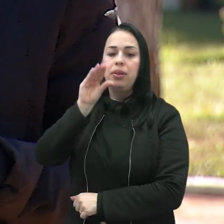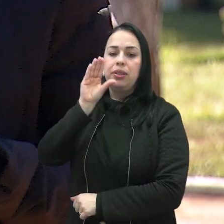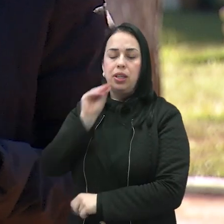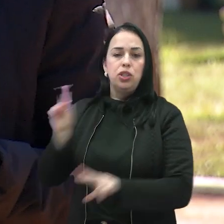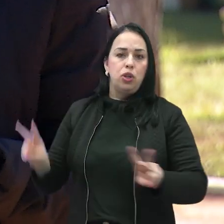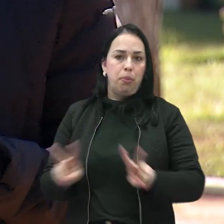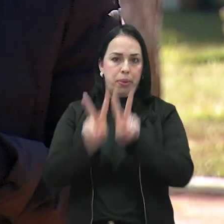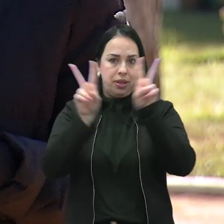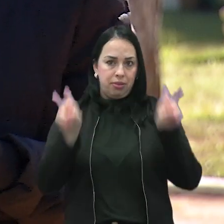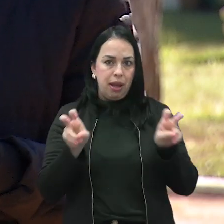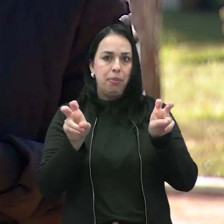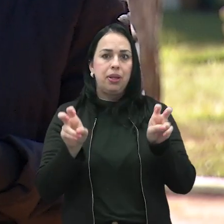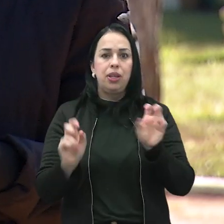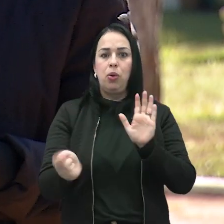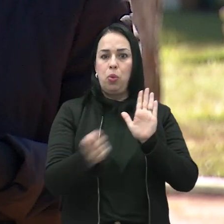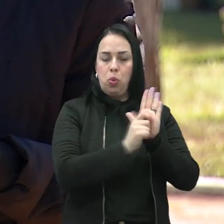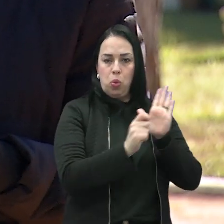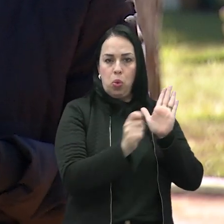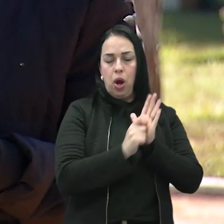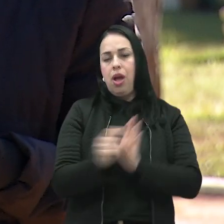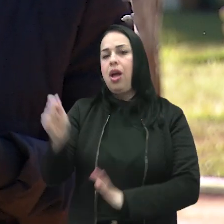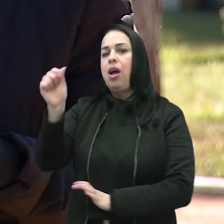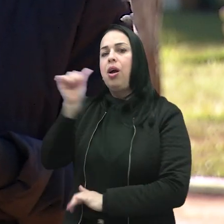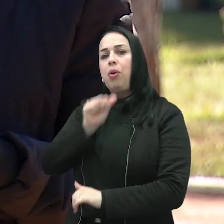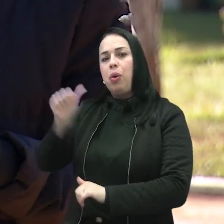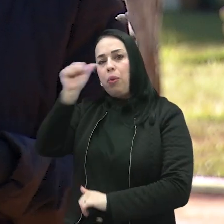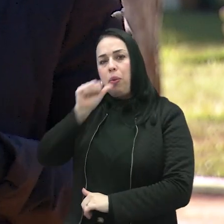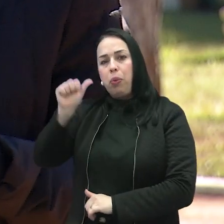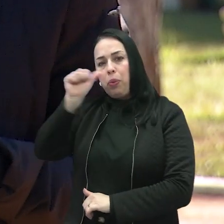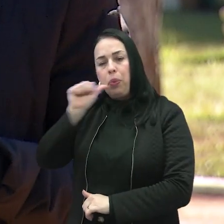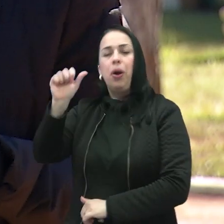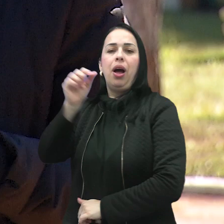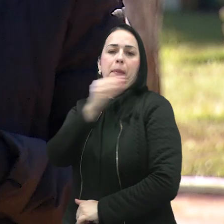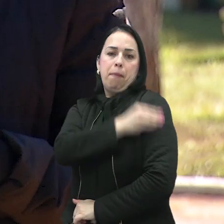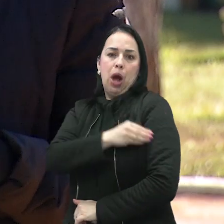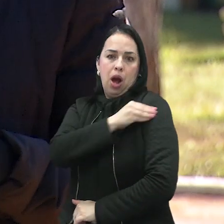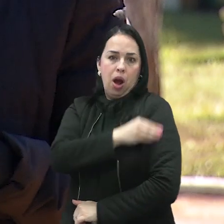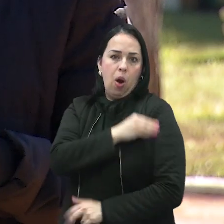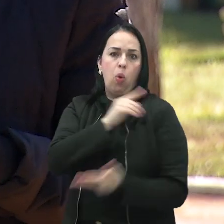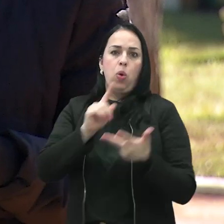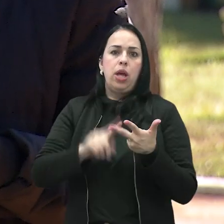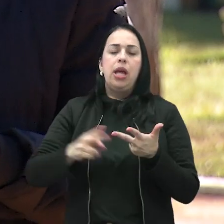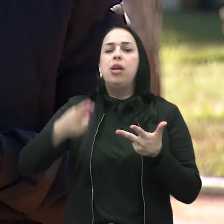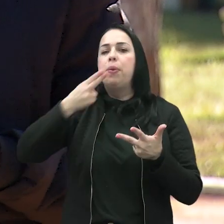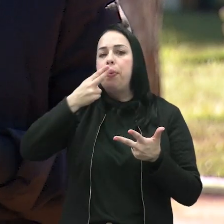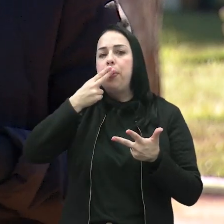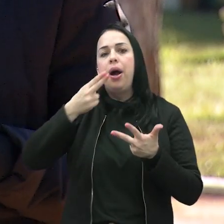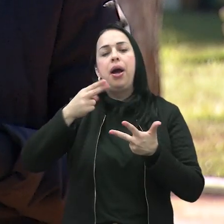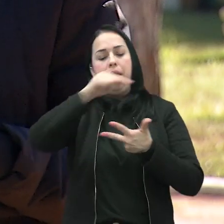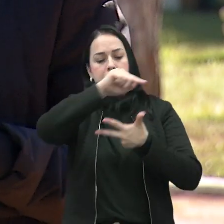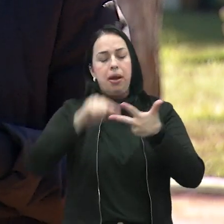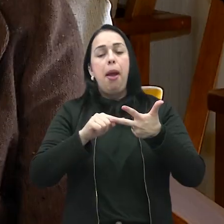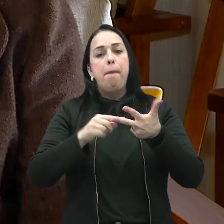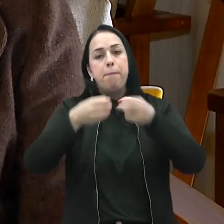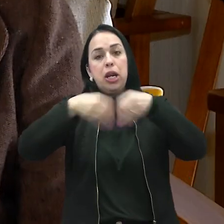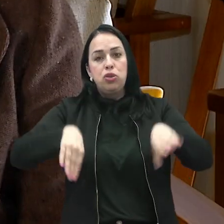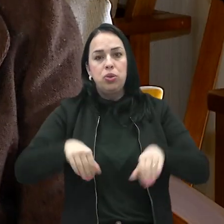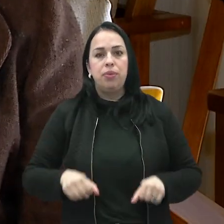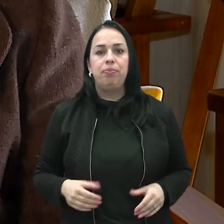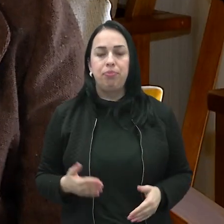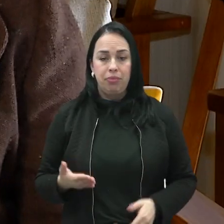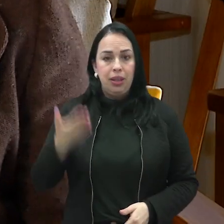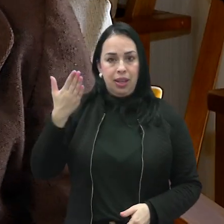principalmente jovens e adolescentes, sobre os riscos do consumo de álcool, cigarro e outras substâncias. Para